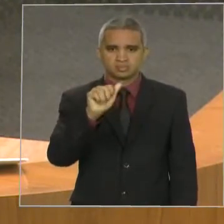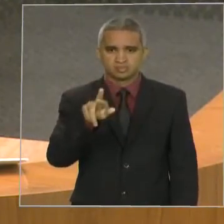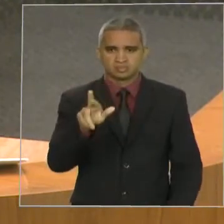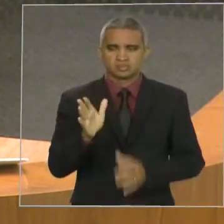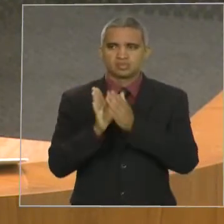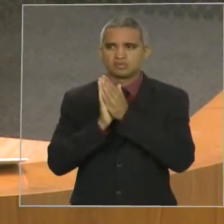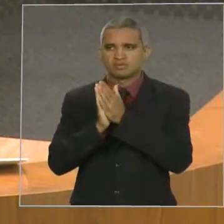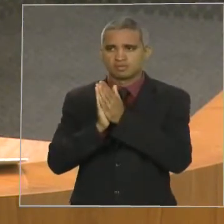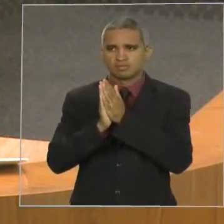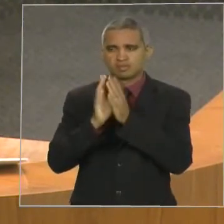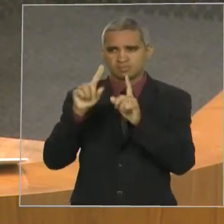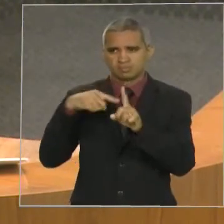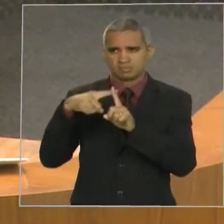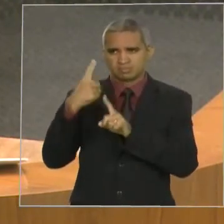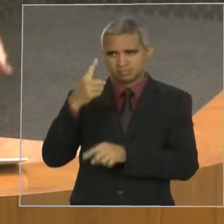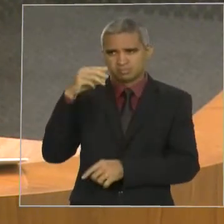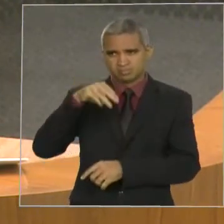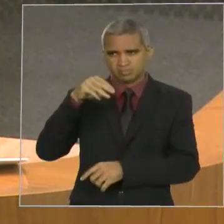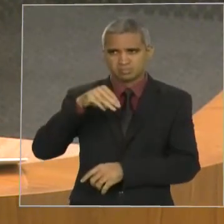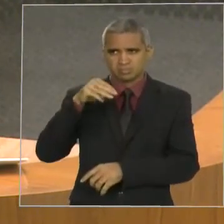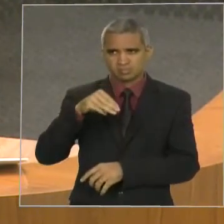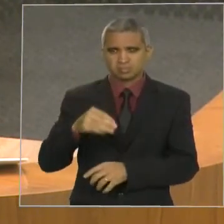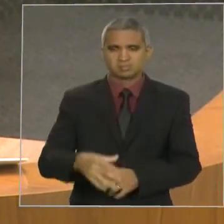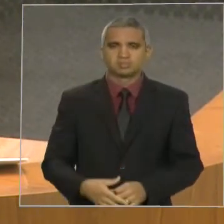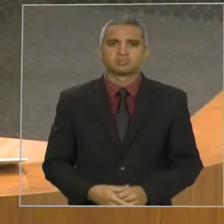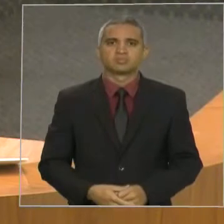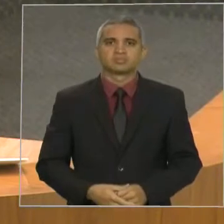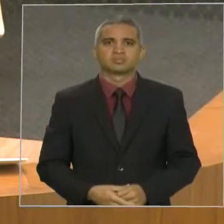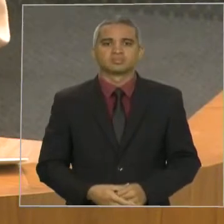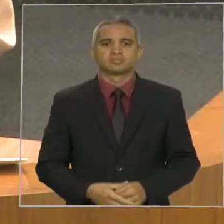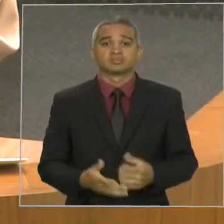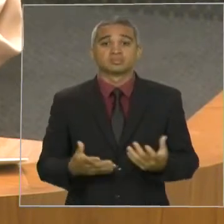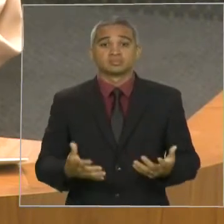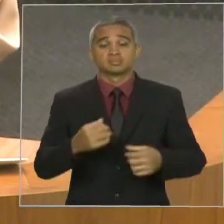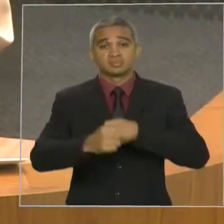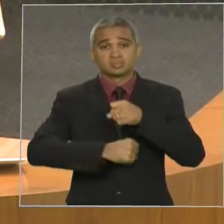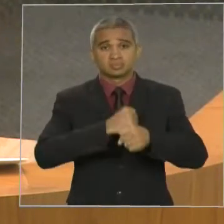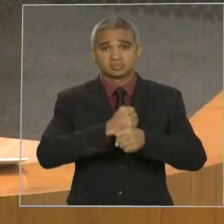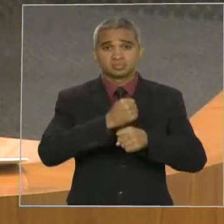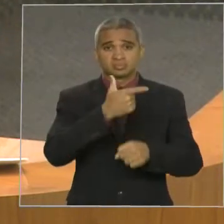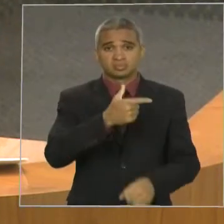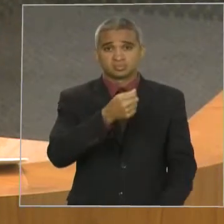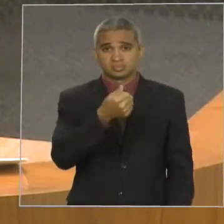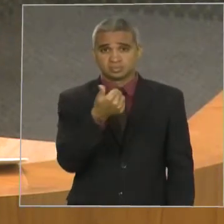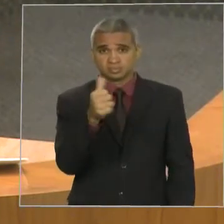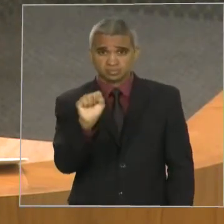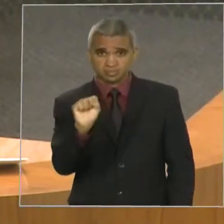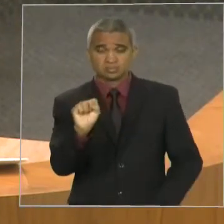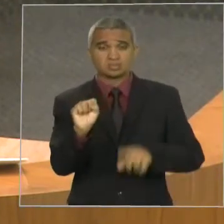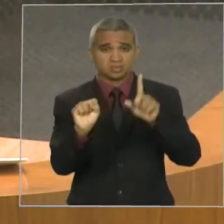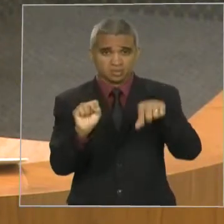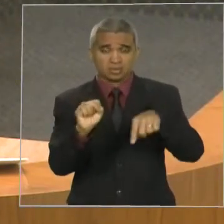ano da verdade. É o ano que nós vamos realmente